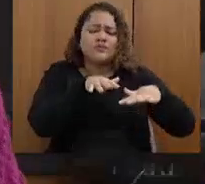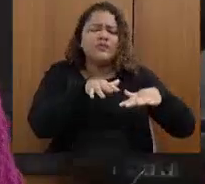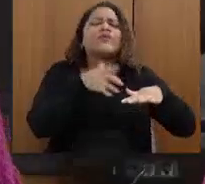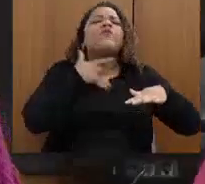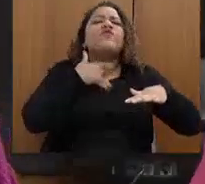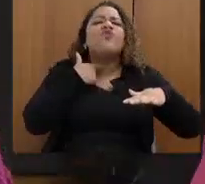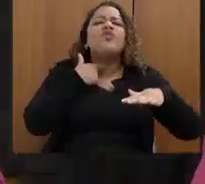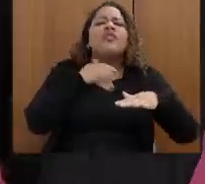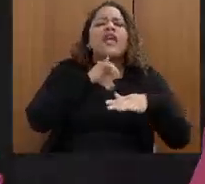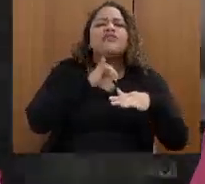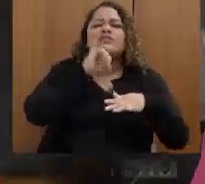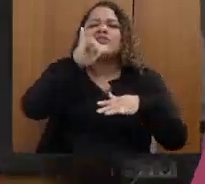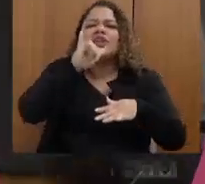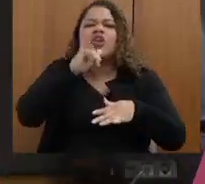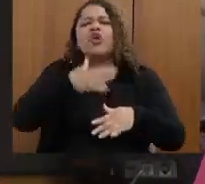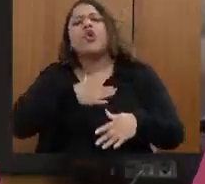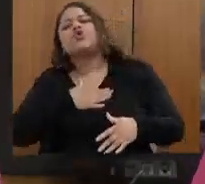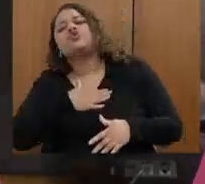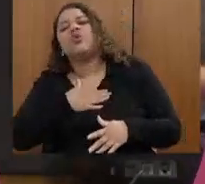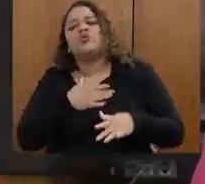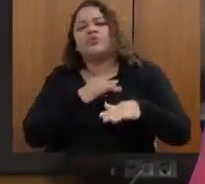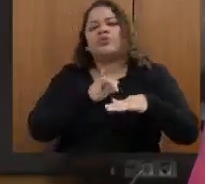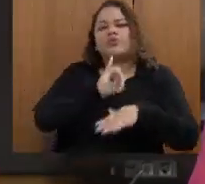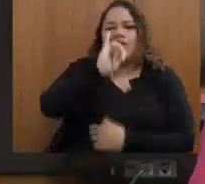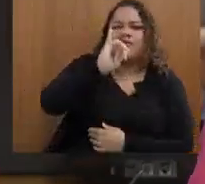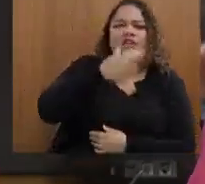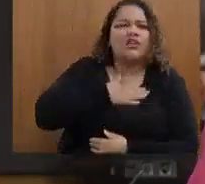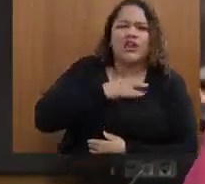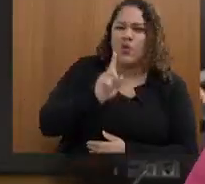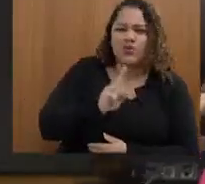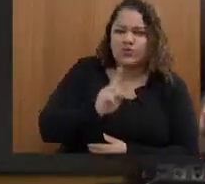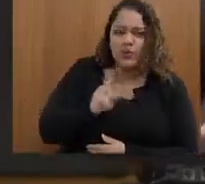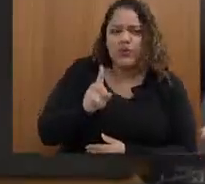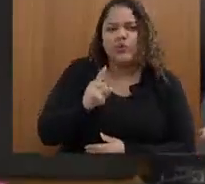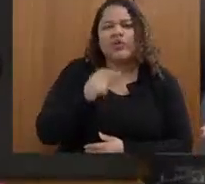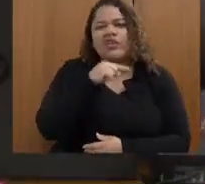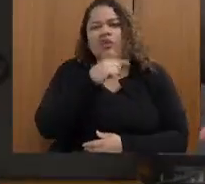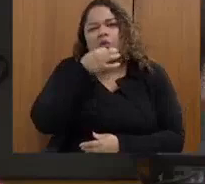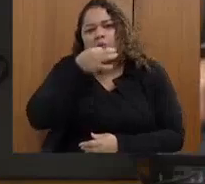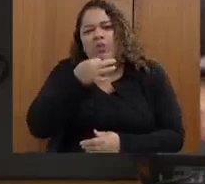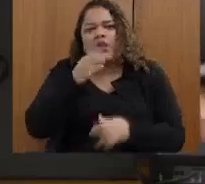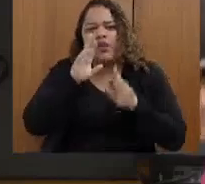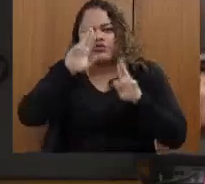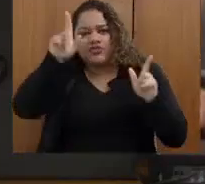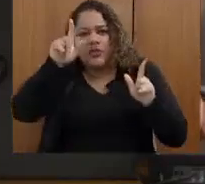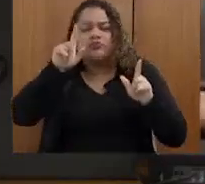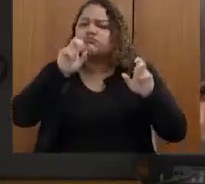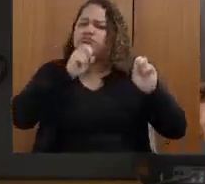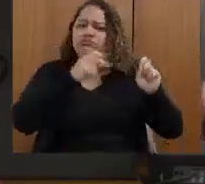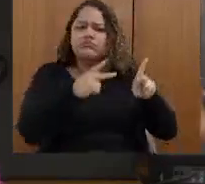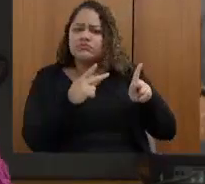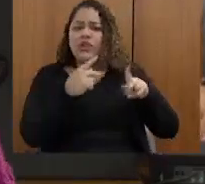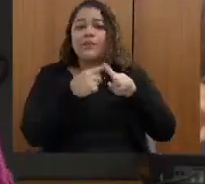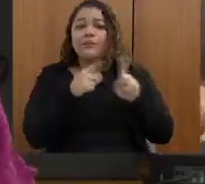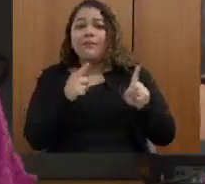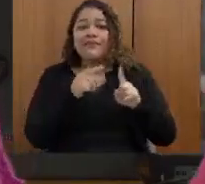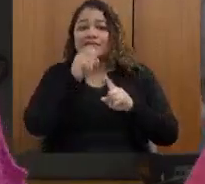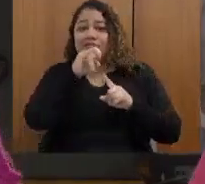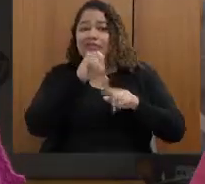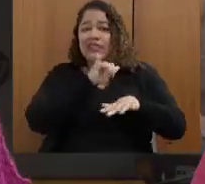com palavras o que a gente tem a legitimidade de pensar mas se nós começarmos interromper